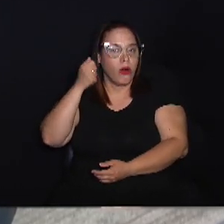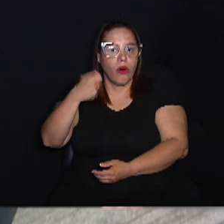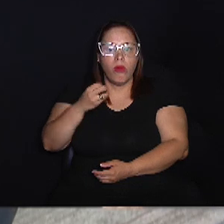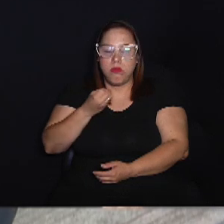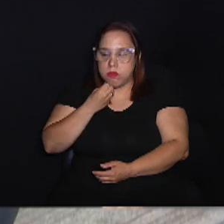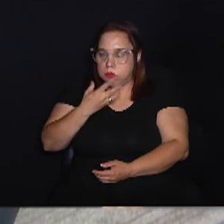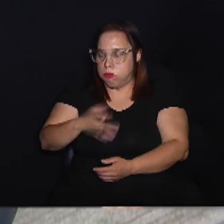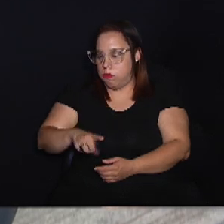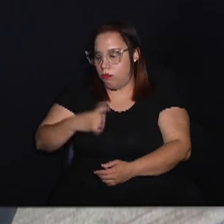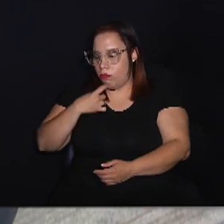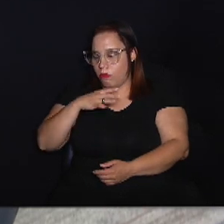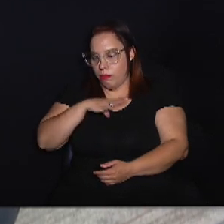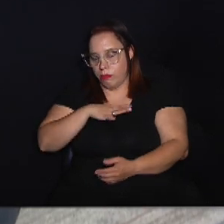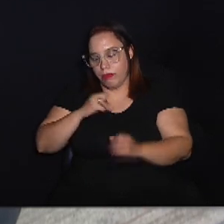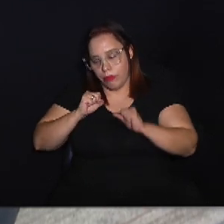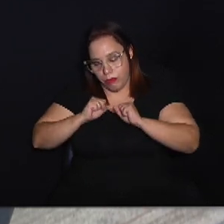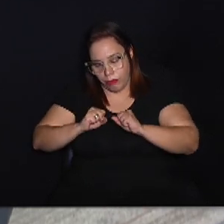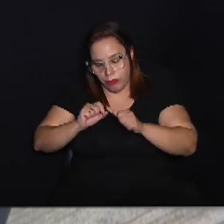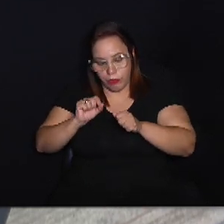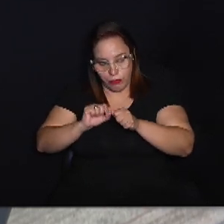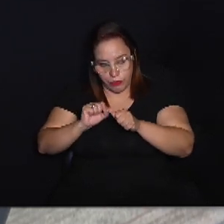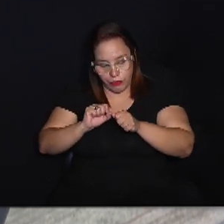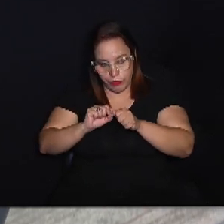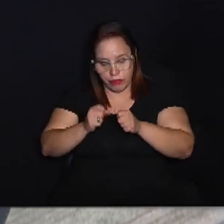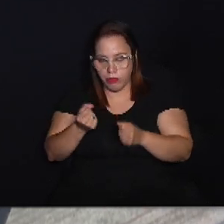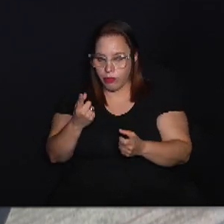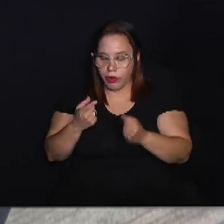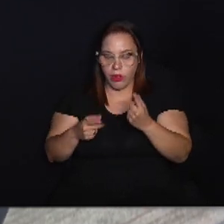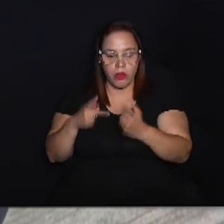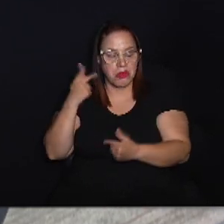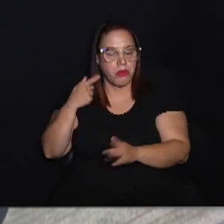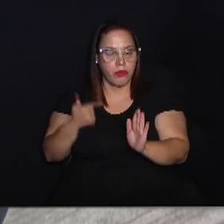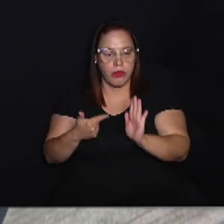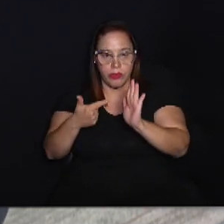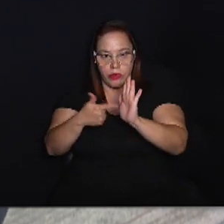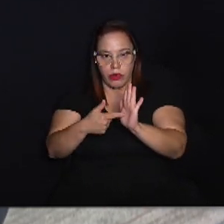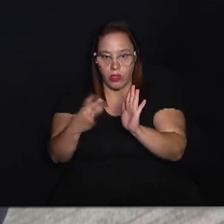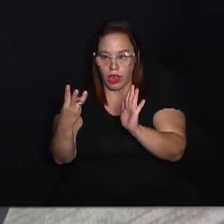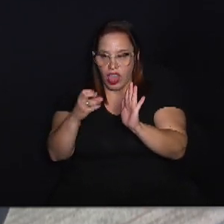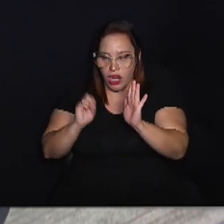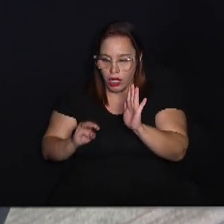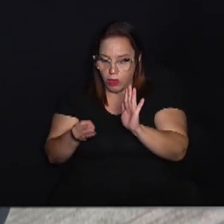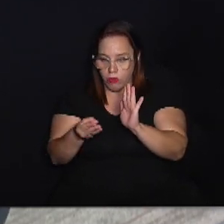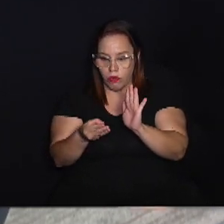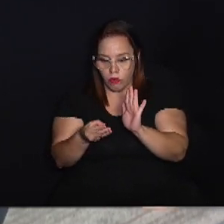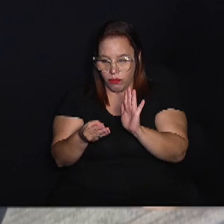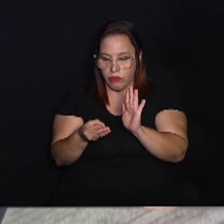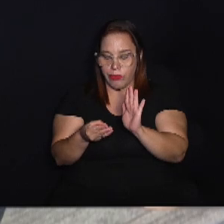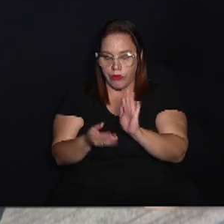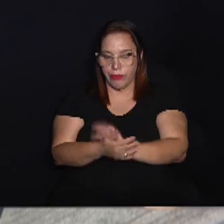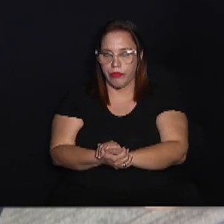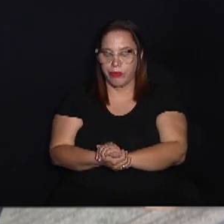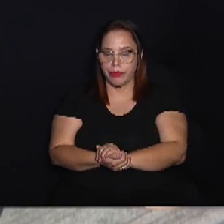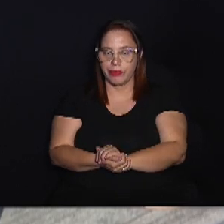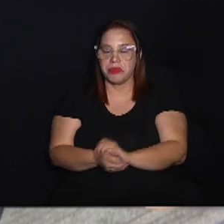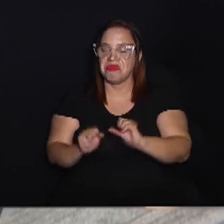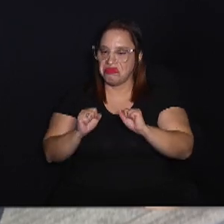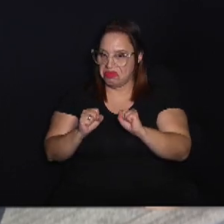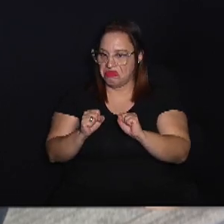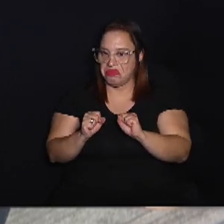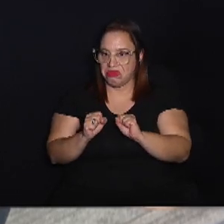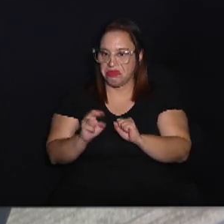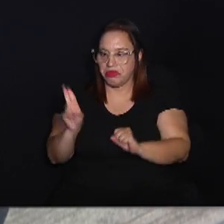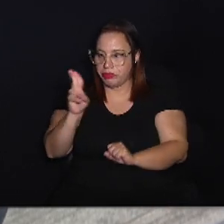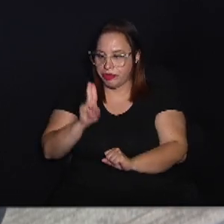bom para Campinas, para que nós possamos fazer, cada vereador apresentar o seu 3.188.000, para que nós possamos